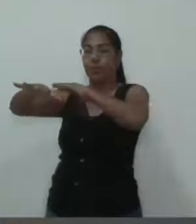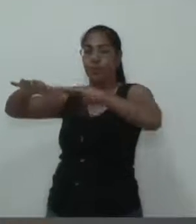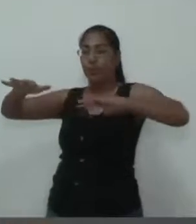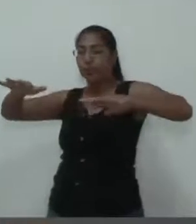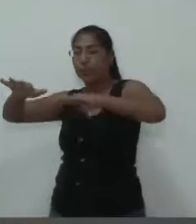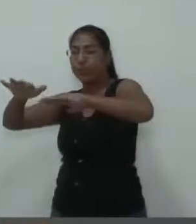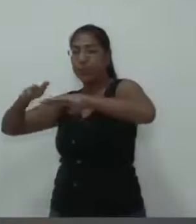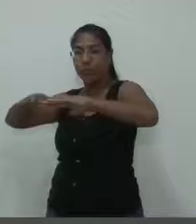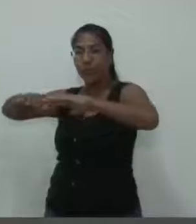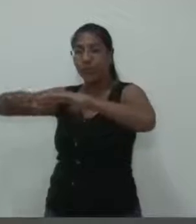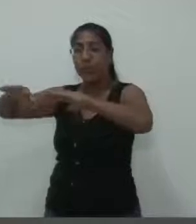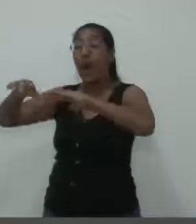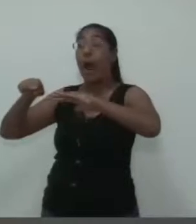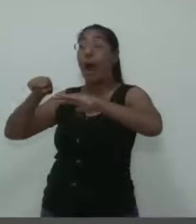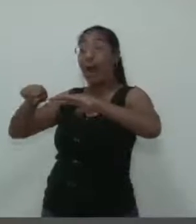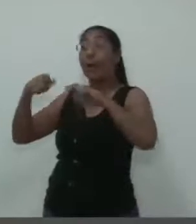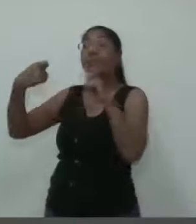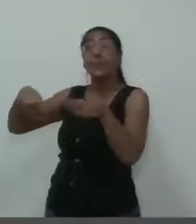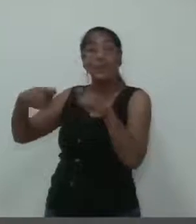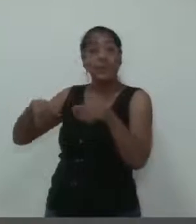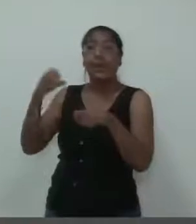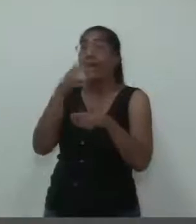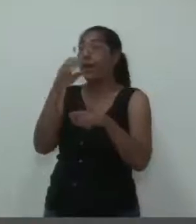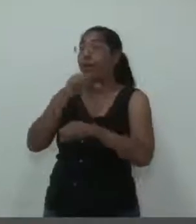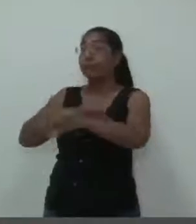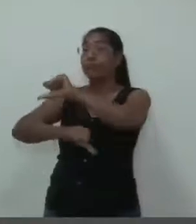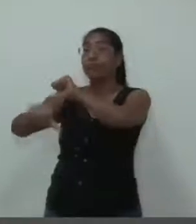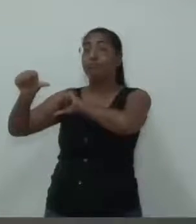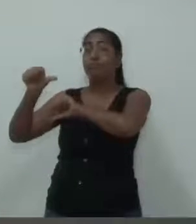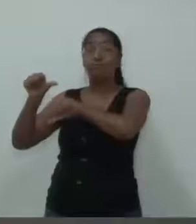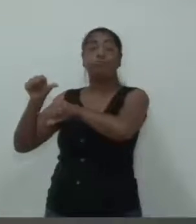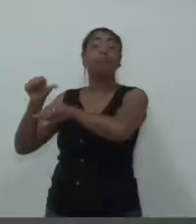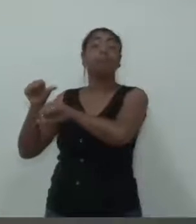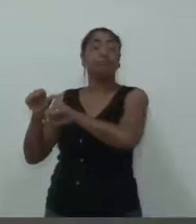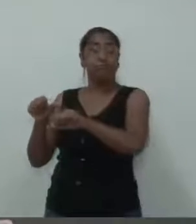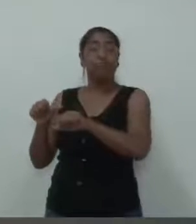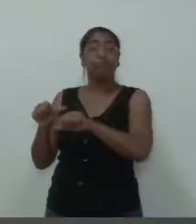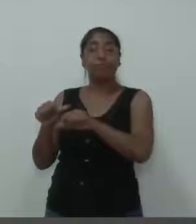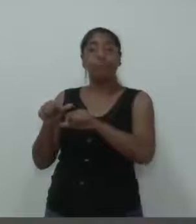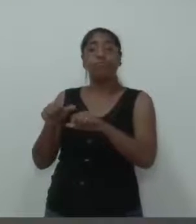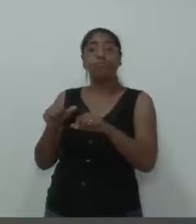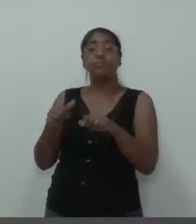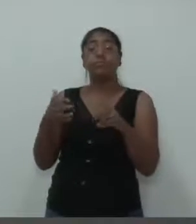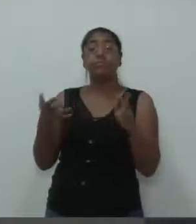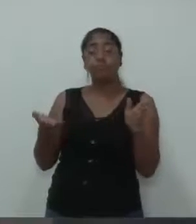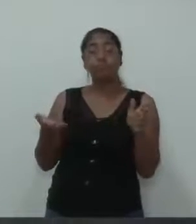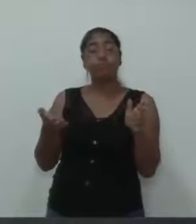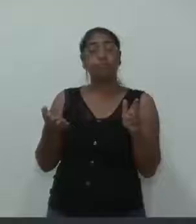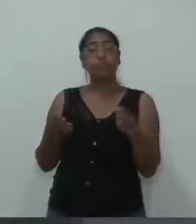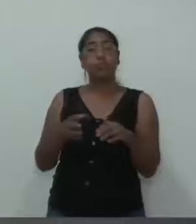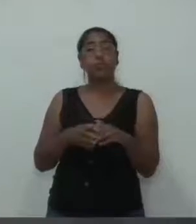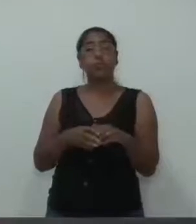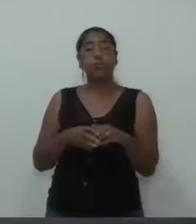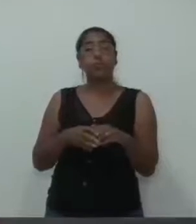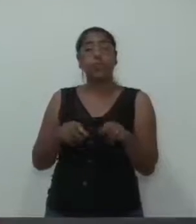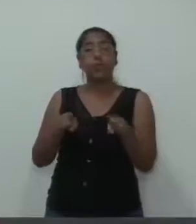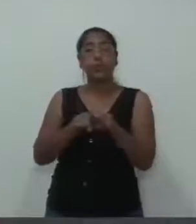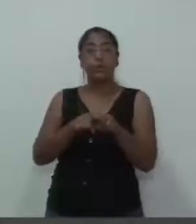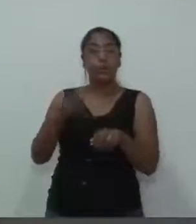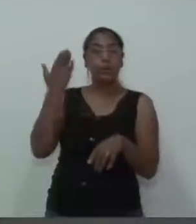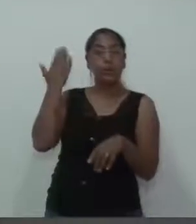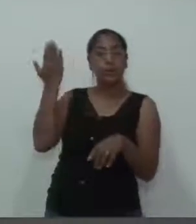mobilidade nada falando daquele ponto. O outro ponto que hoje a gente recebeu aqui, o ex-prefeito, não é, José